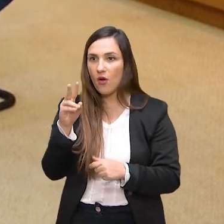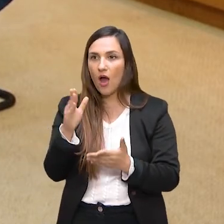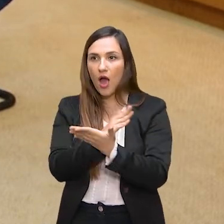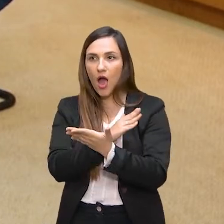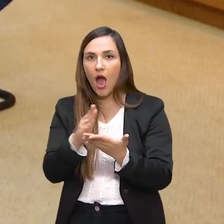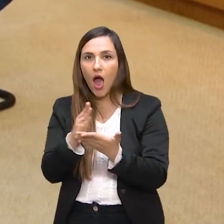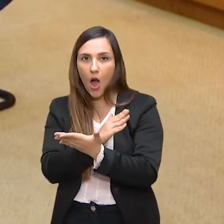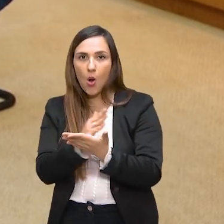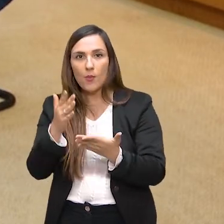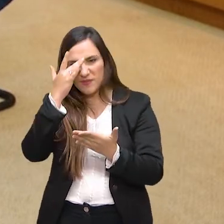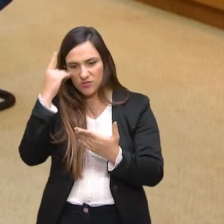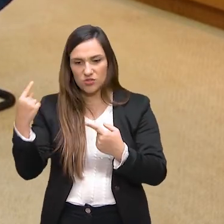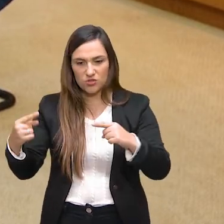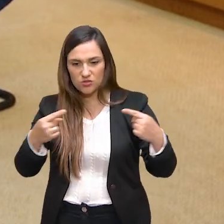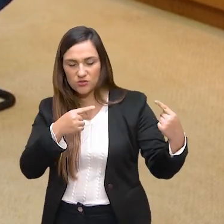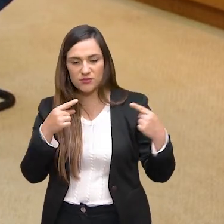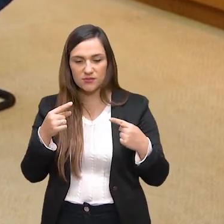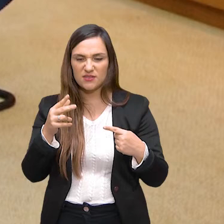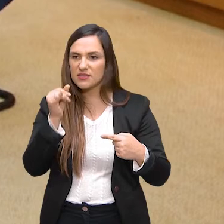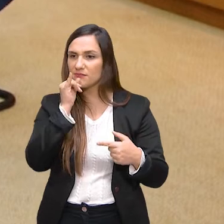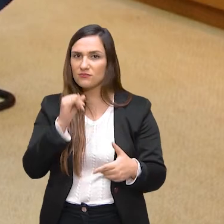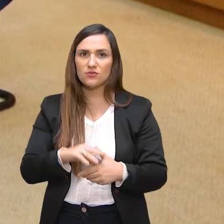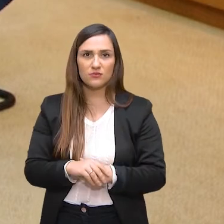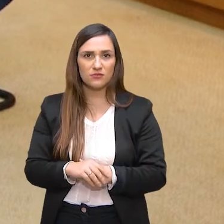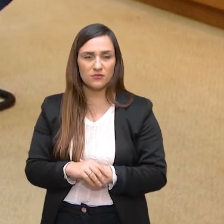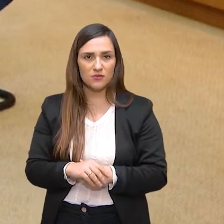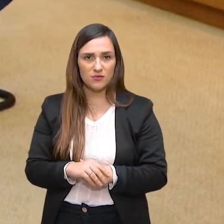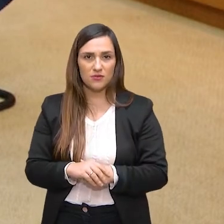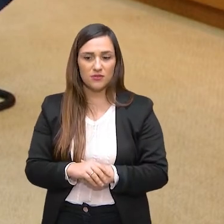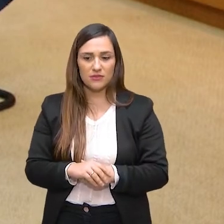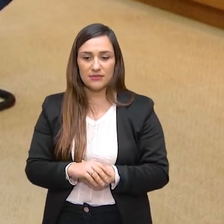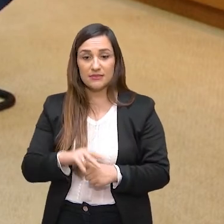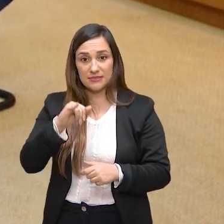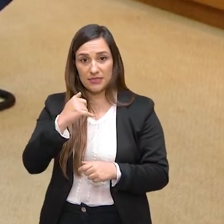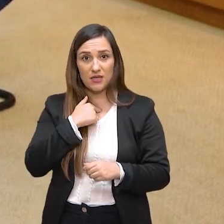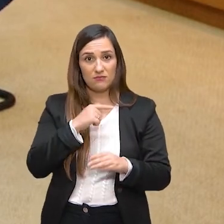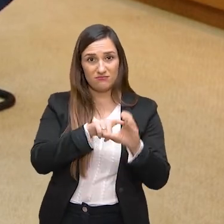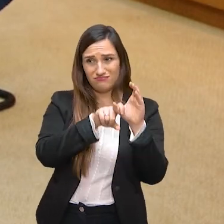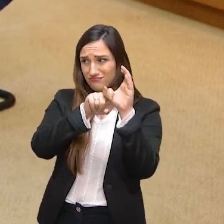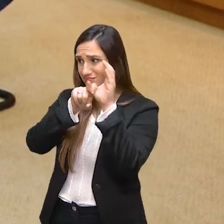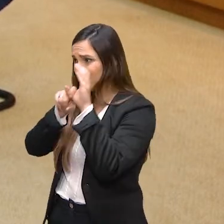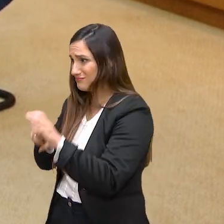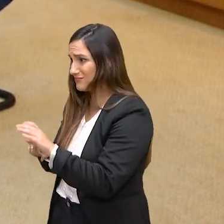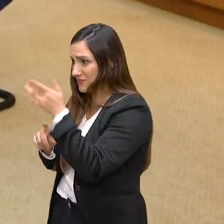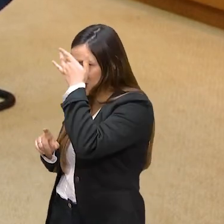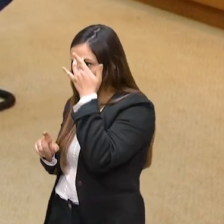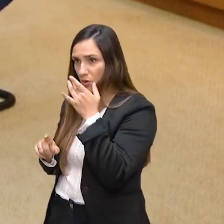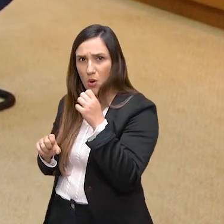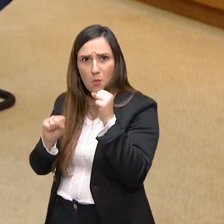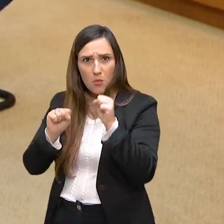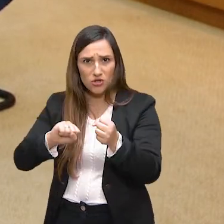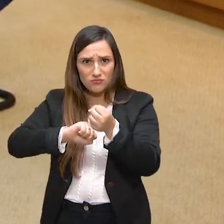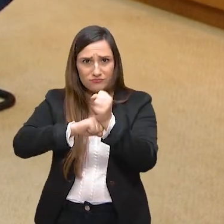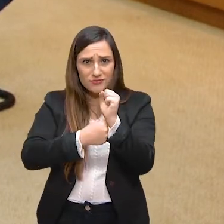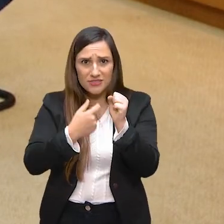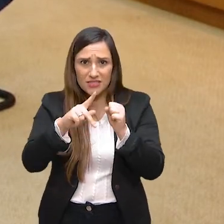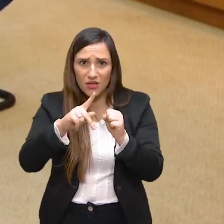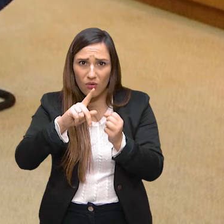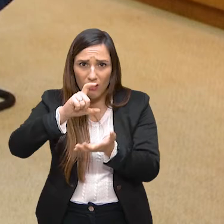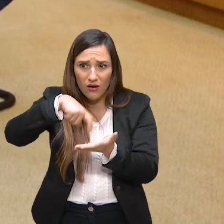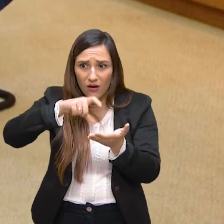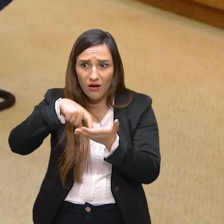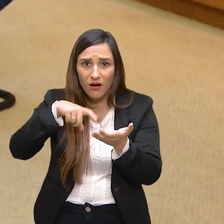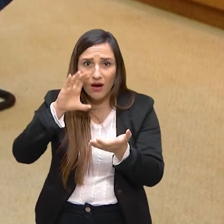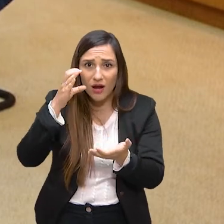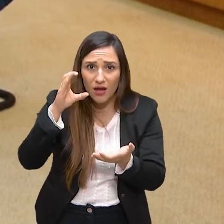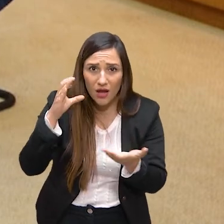situações uma discussão se a pessoa deve para alguém, né? O juiz pode bloquear o seu cartão de crédito,